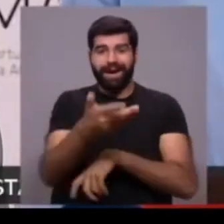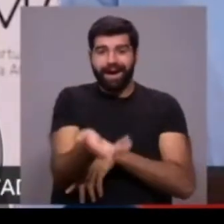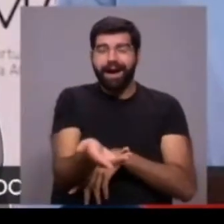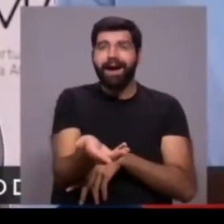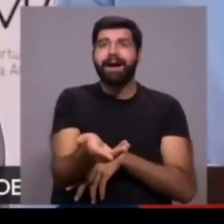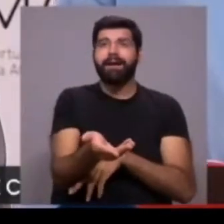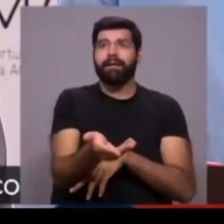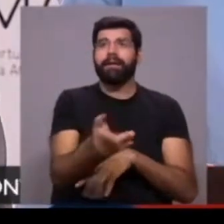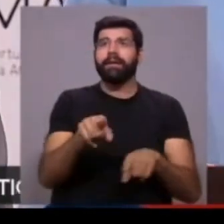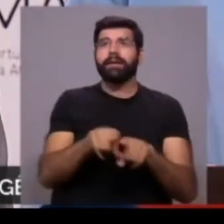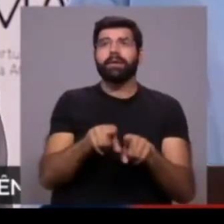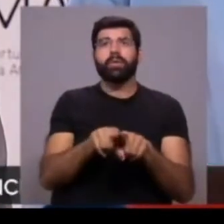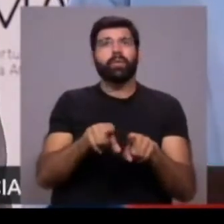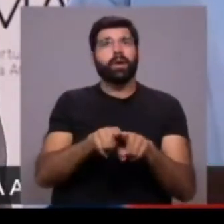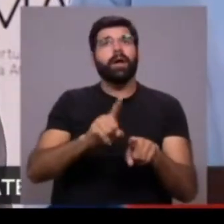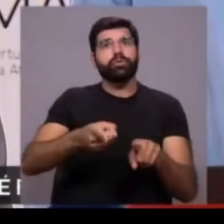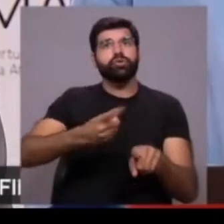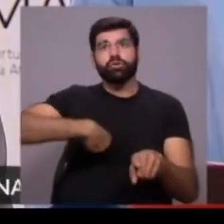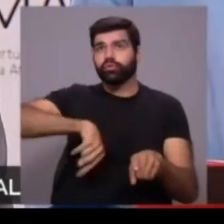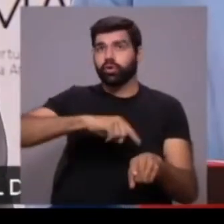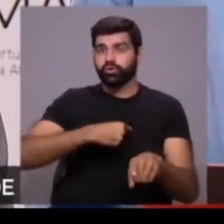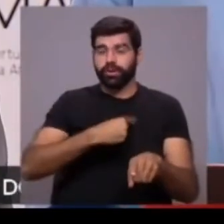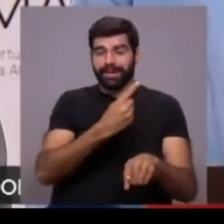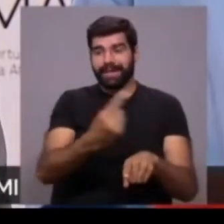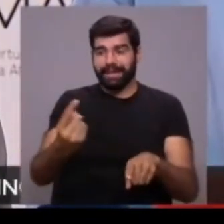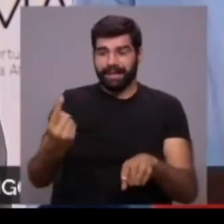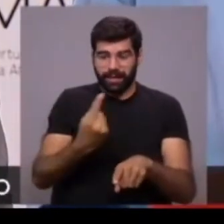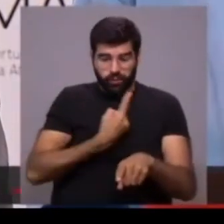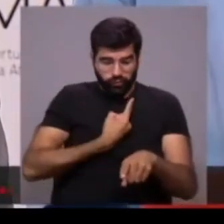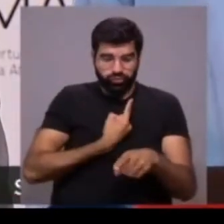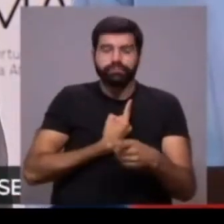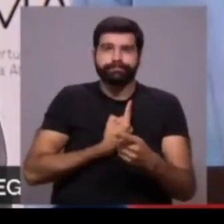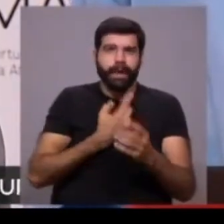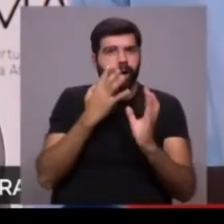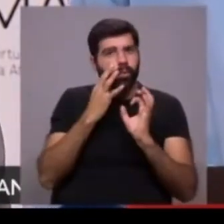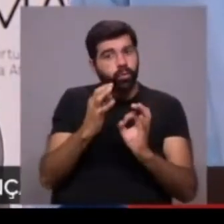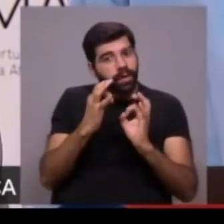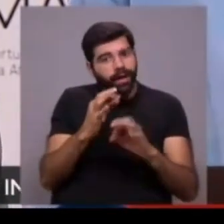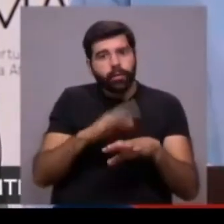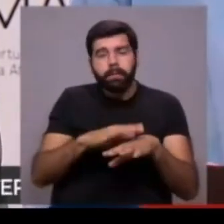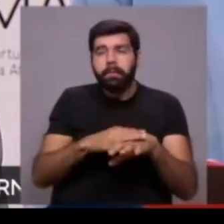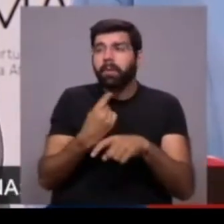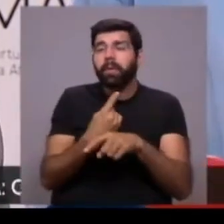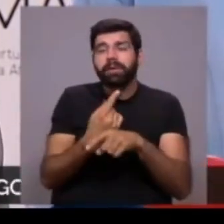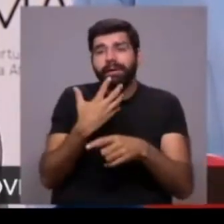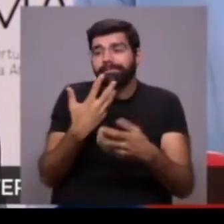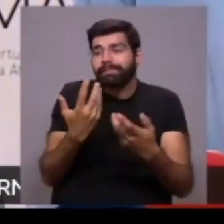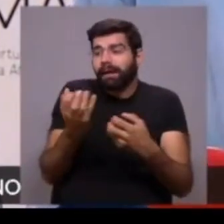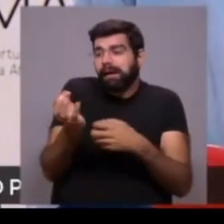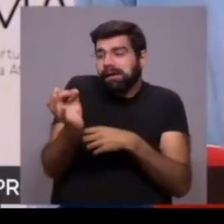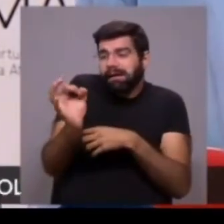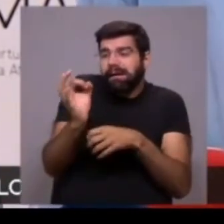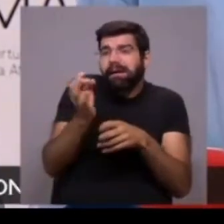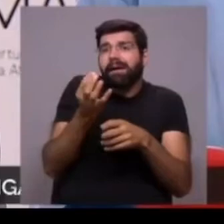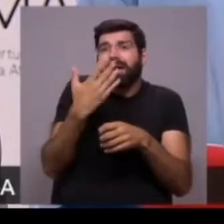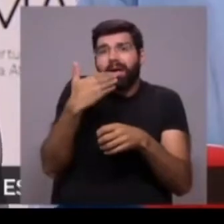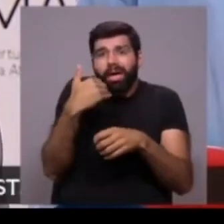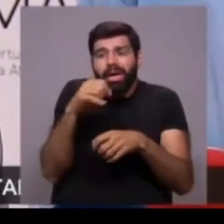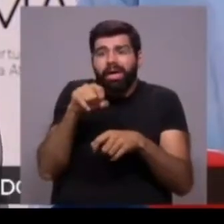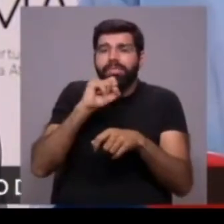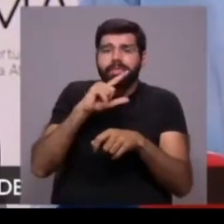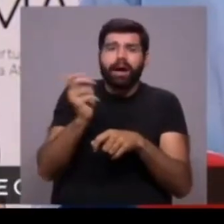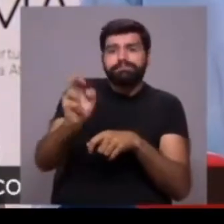portanto Isso significa que temos mesmo cada um de nós ter cuidado porque de um pequeno descuido pode nascer uma enorme tragédia